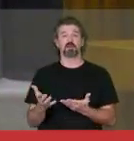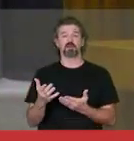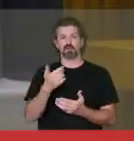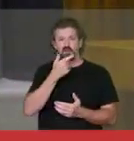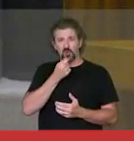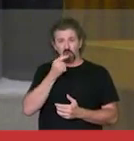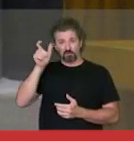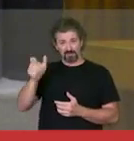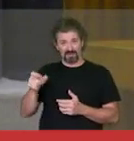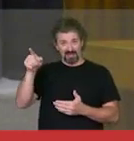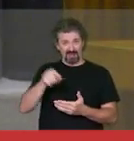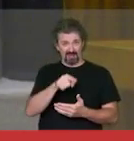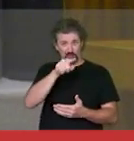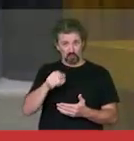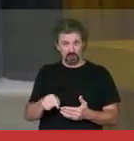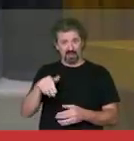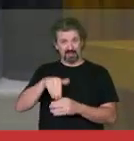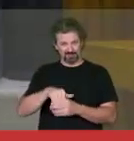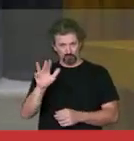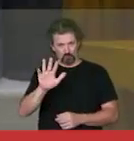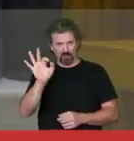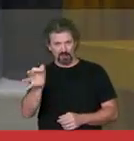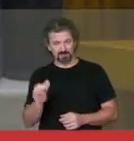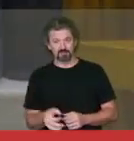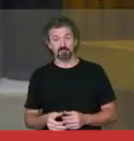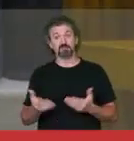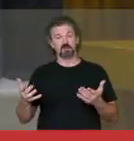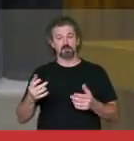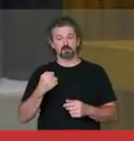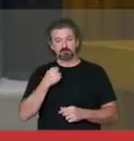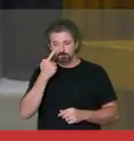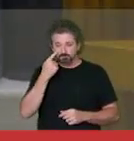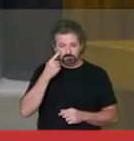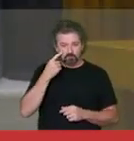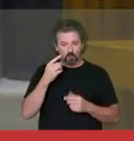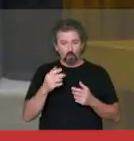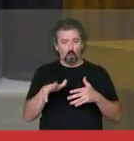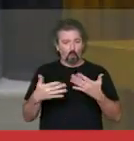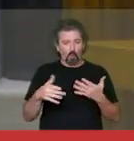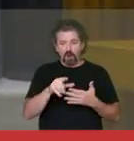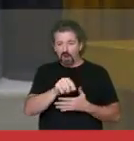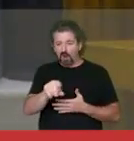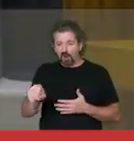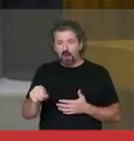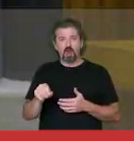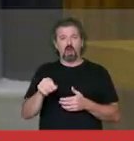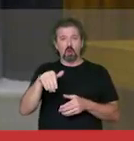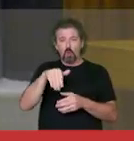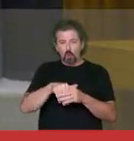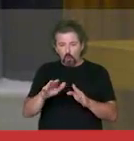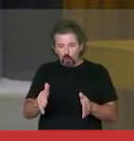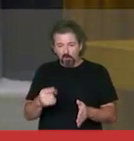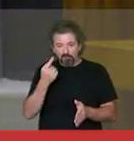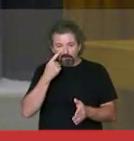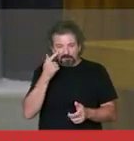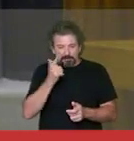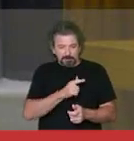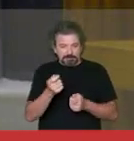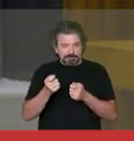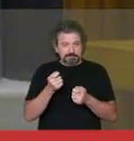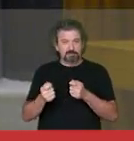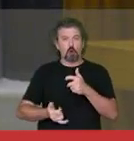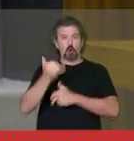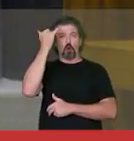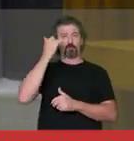quer anular a eleição do Lula. Então ele arruma quais urnas ele quer anular para ver se ele consegue dar um golpe e vai